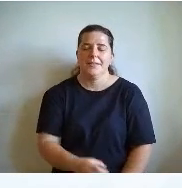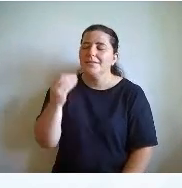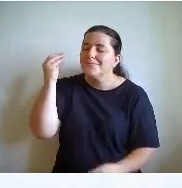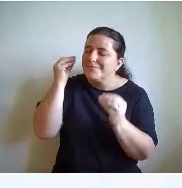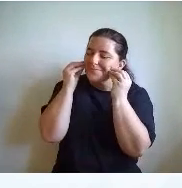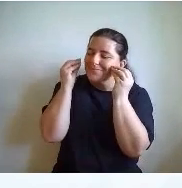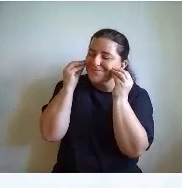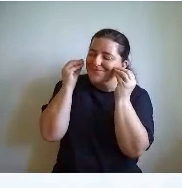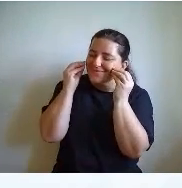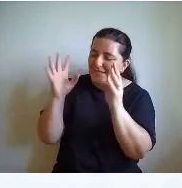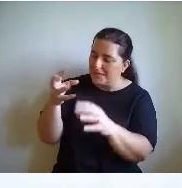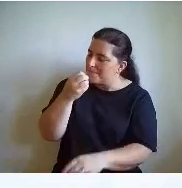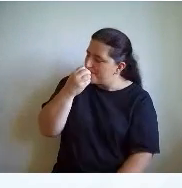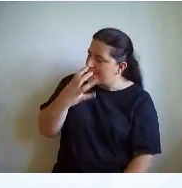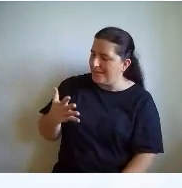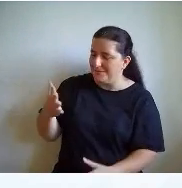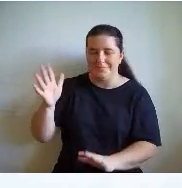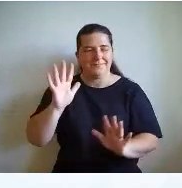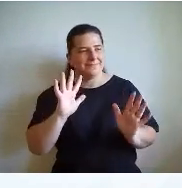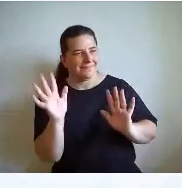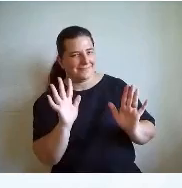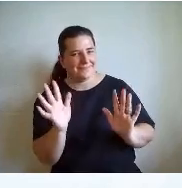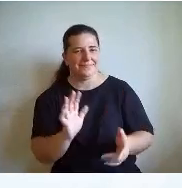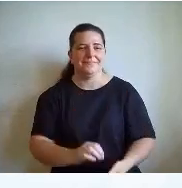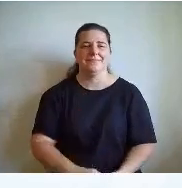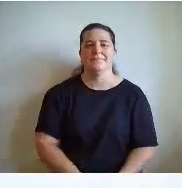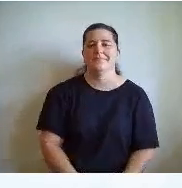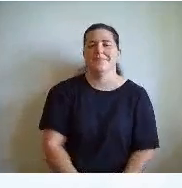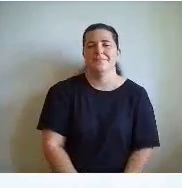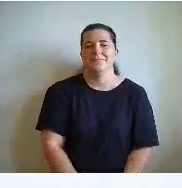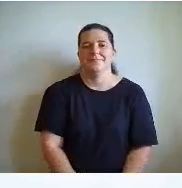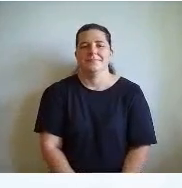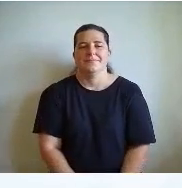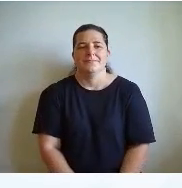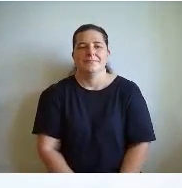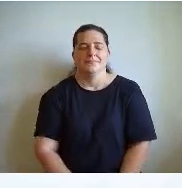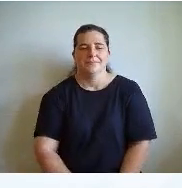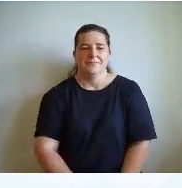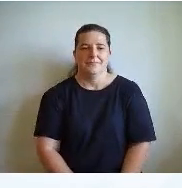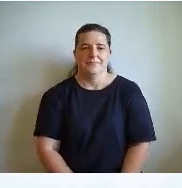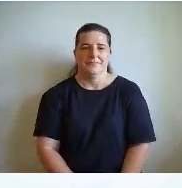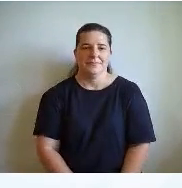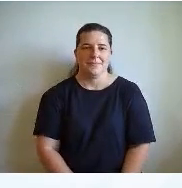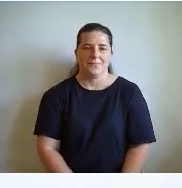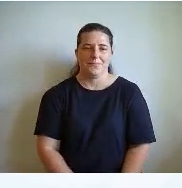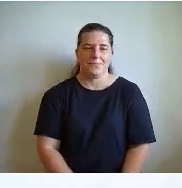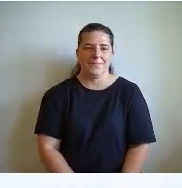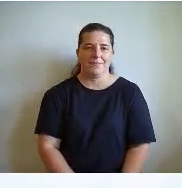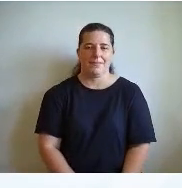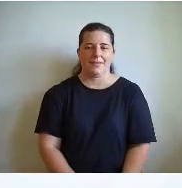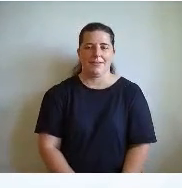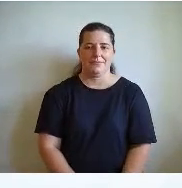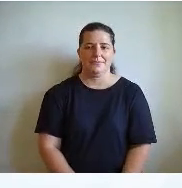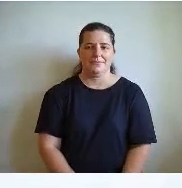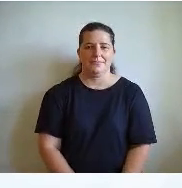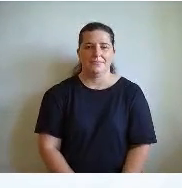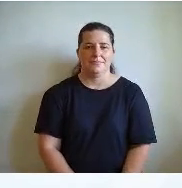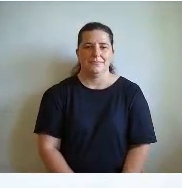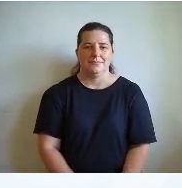fica bem, tá? Então, tchau, tchau. Tchau, tchau.